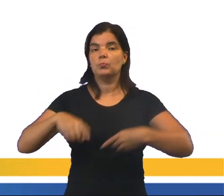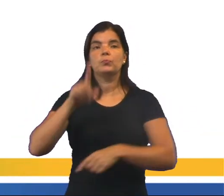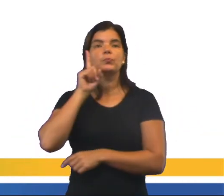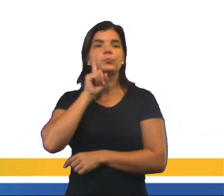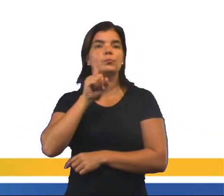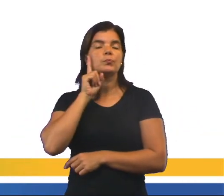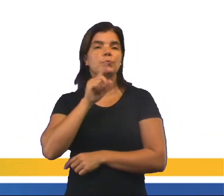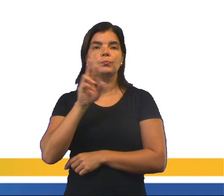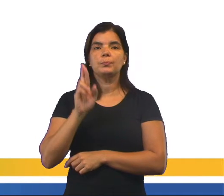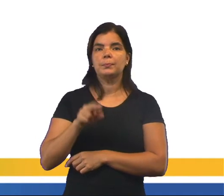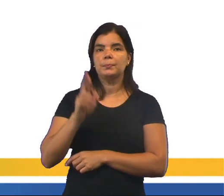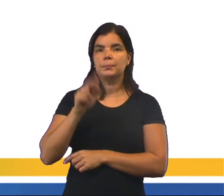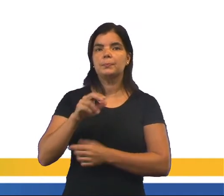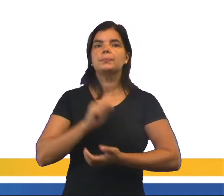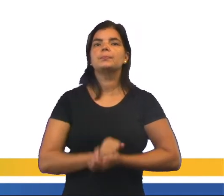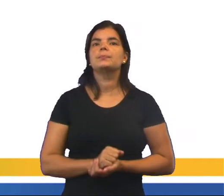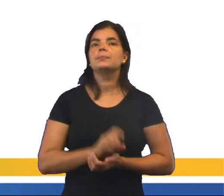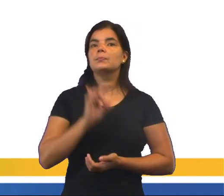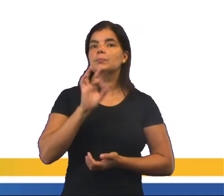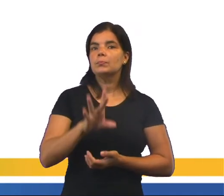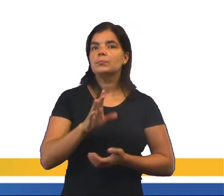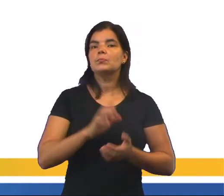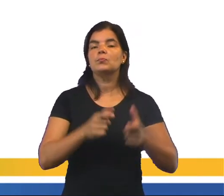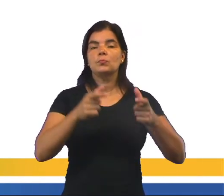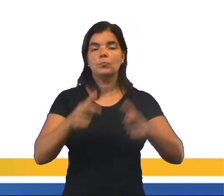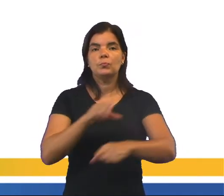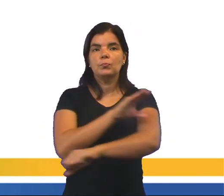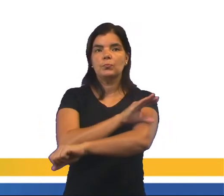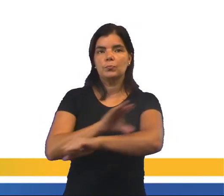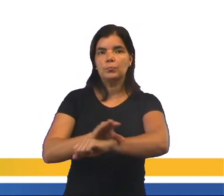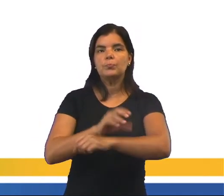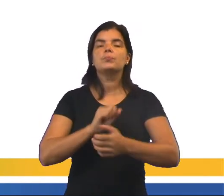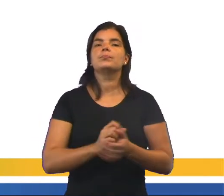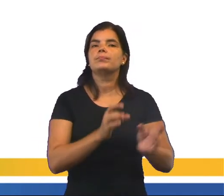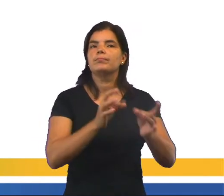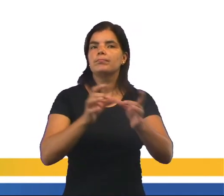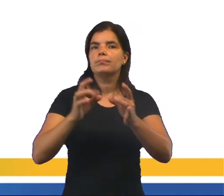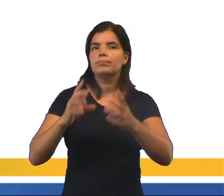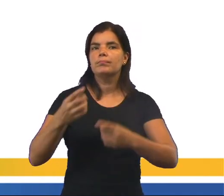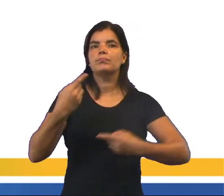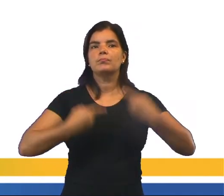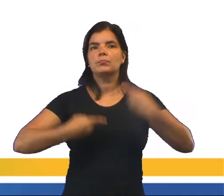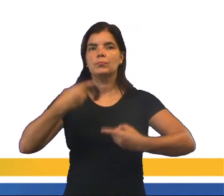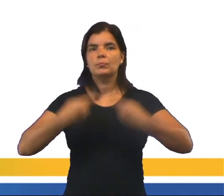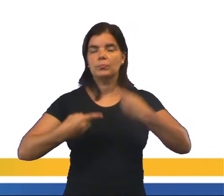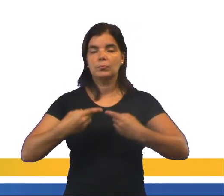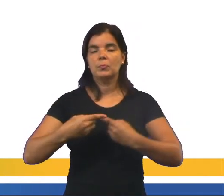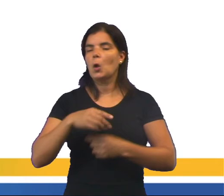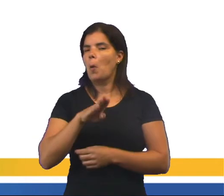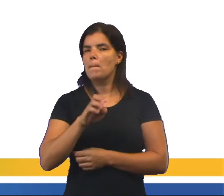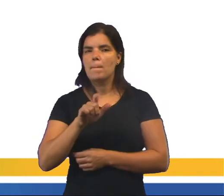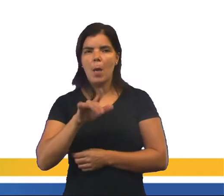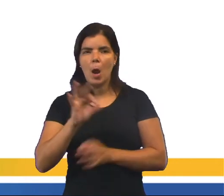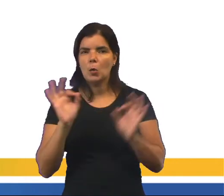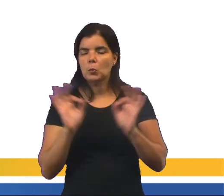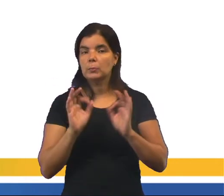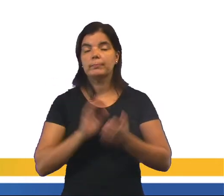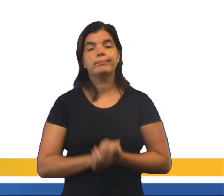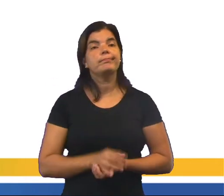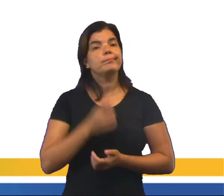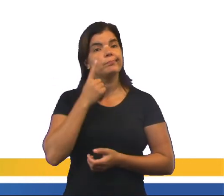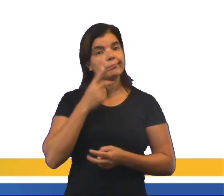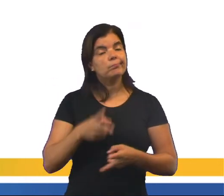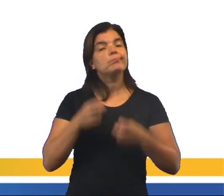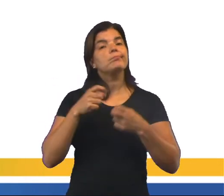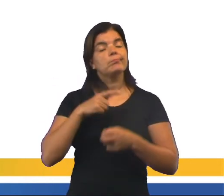entre os Estados Unidos e a União Soviética se deu apenas no campo cultural, comercial, político e não bélico? Não, gente, a